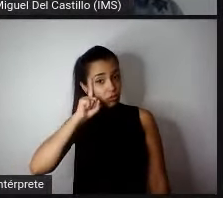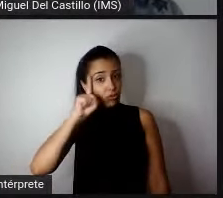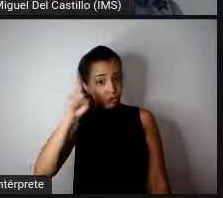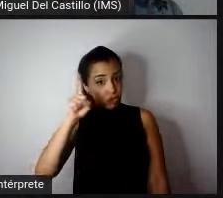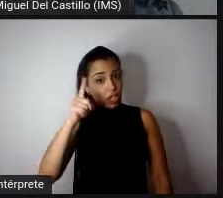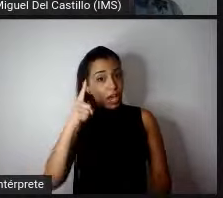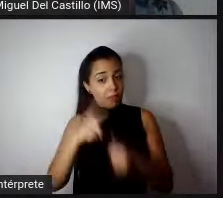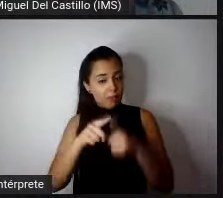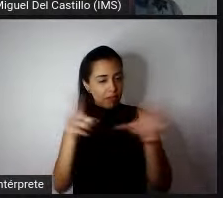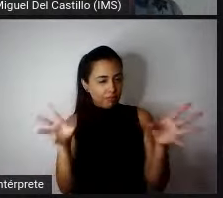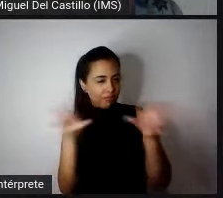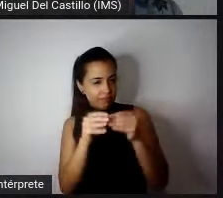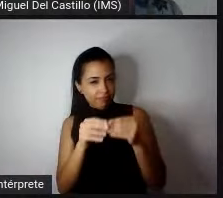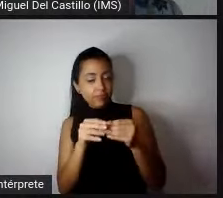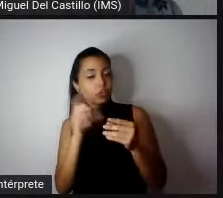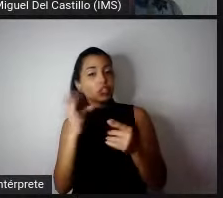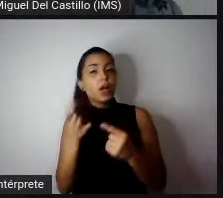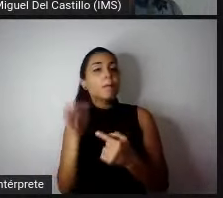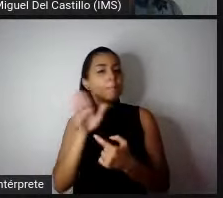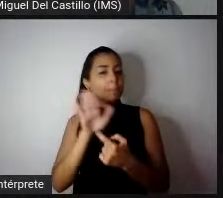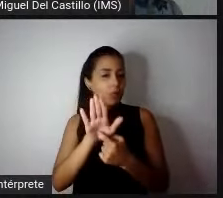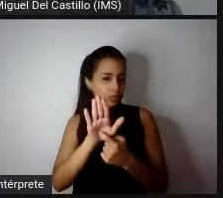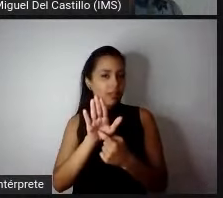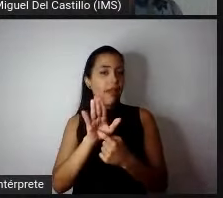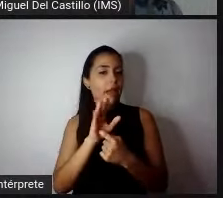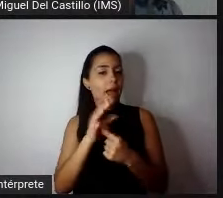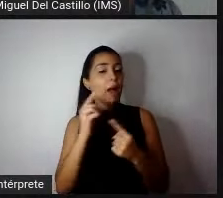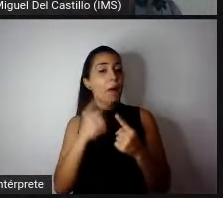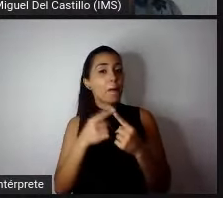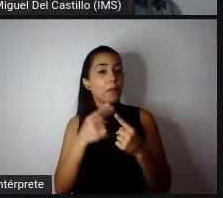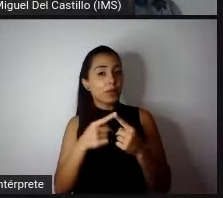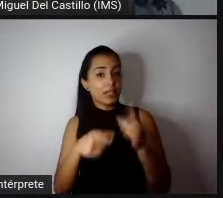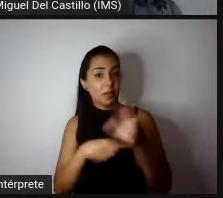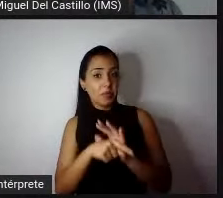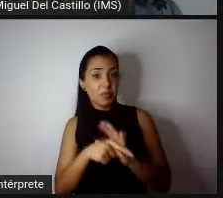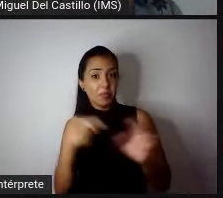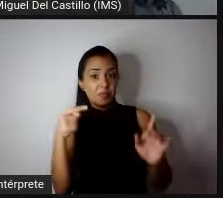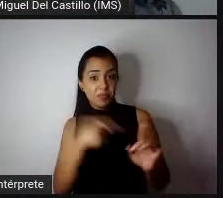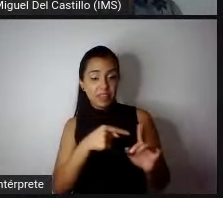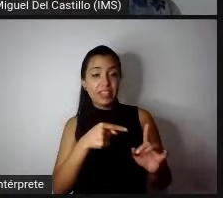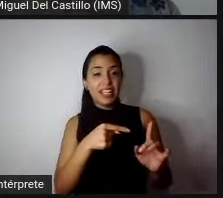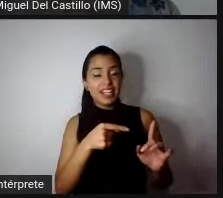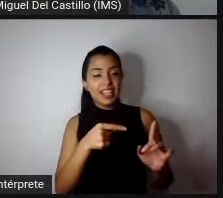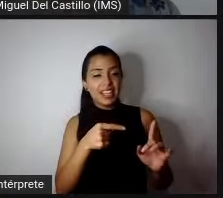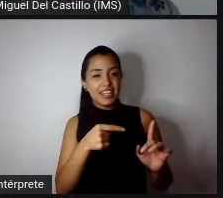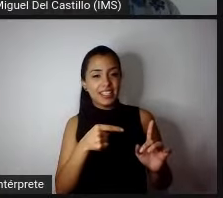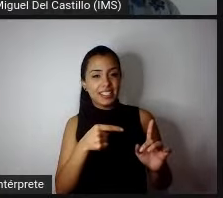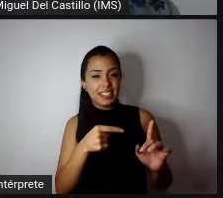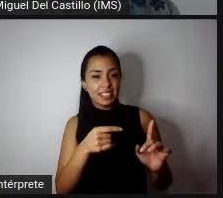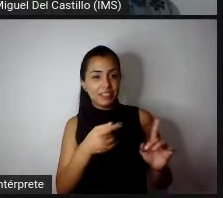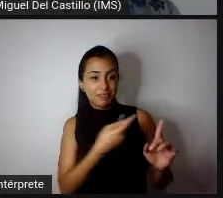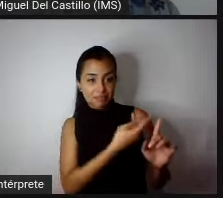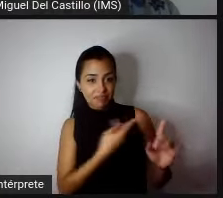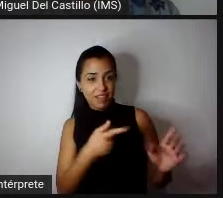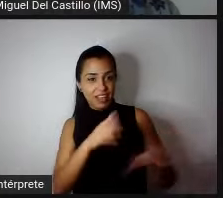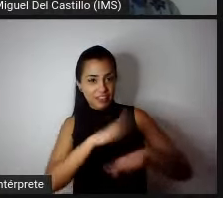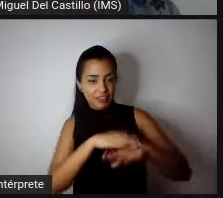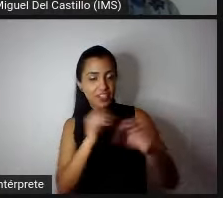porque é para te mostrar, de Marcelo, aqui, uma coisa foi